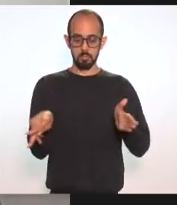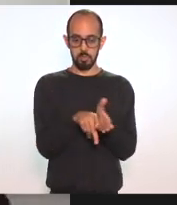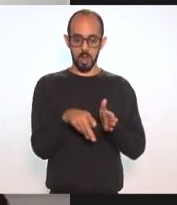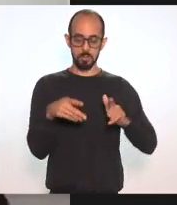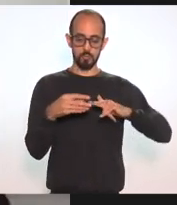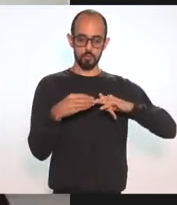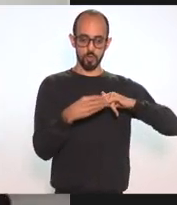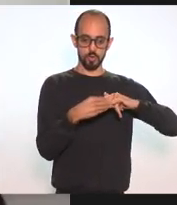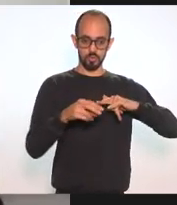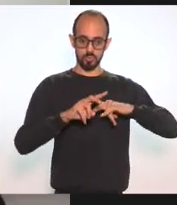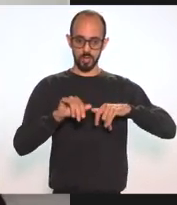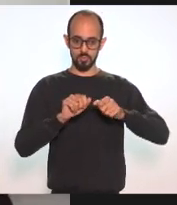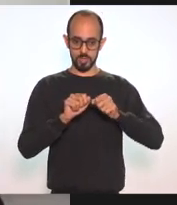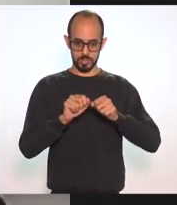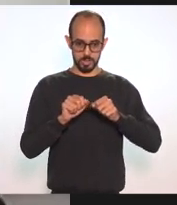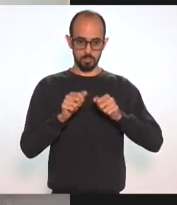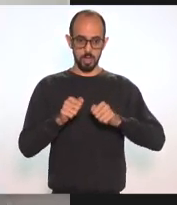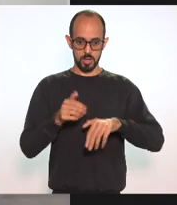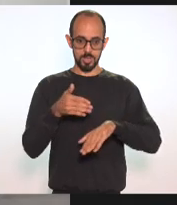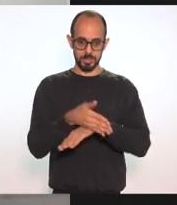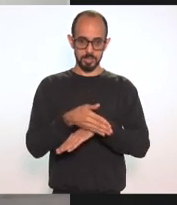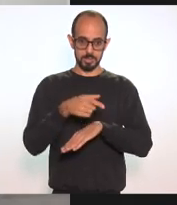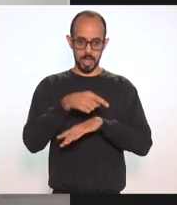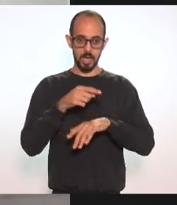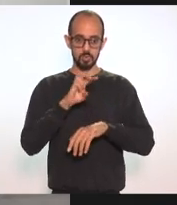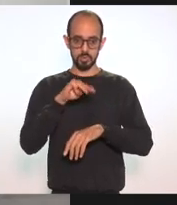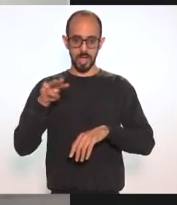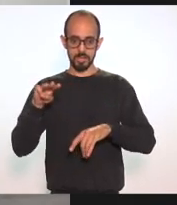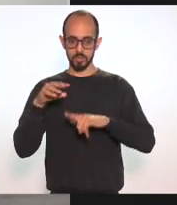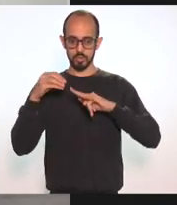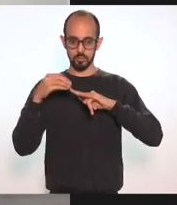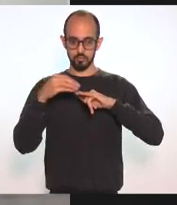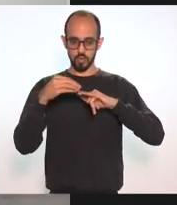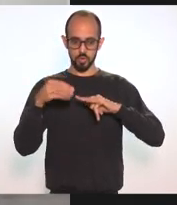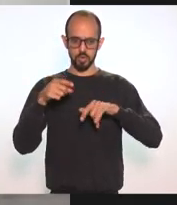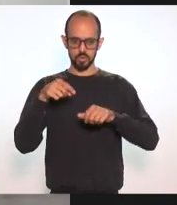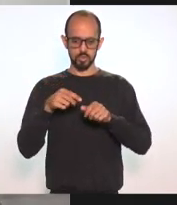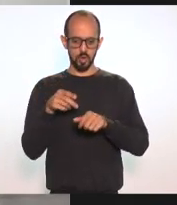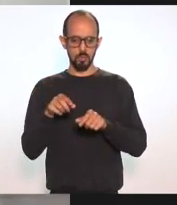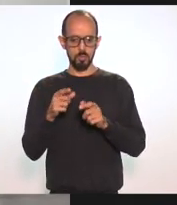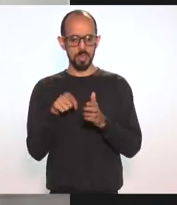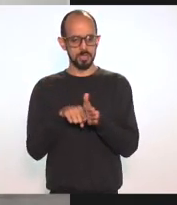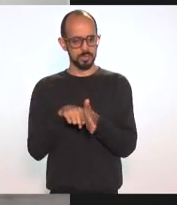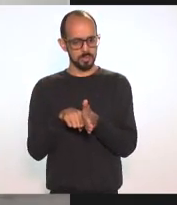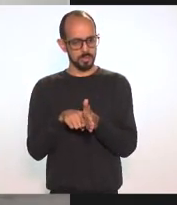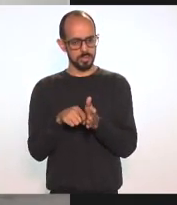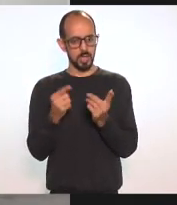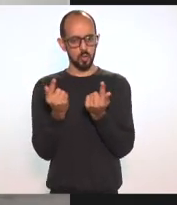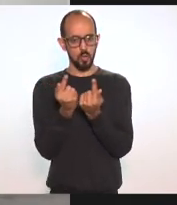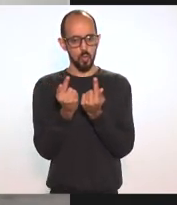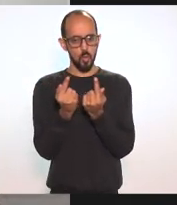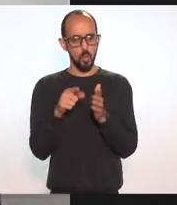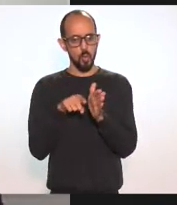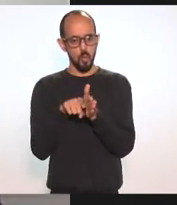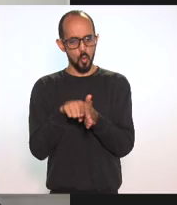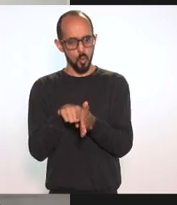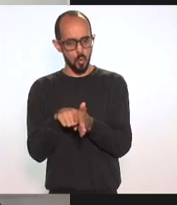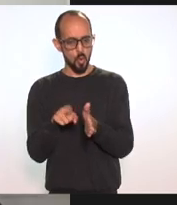Fiocruz. Então, as pessoas podem acessar o site da Fiocruz, bota no Google lá, site da Fiocruz, que vão